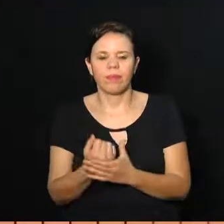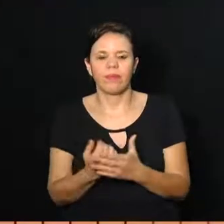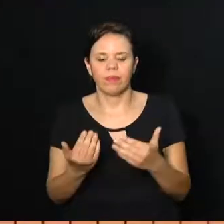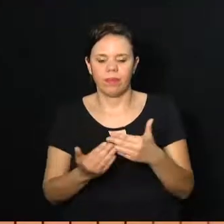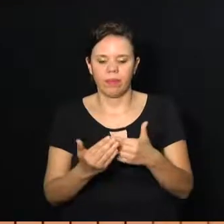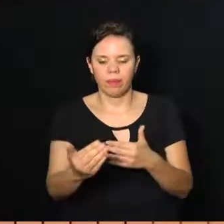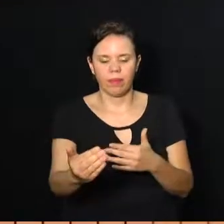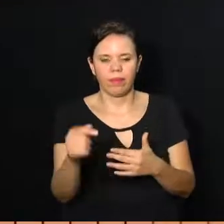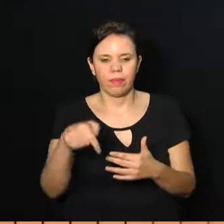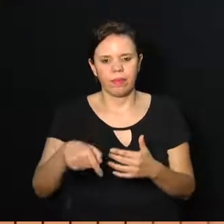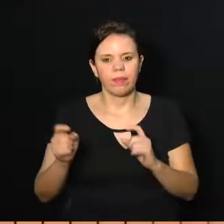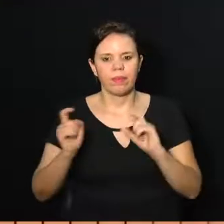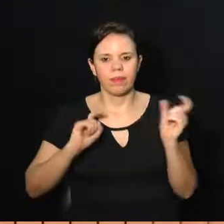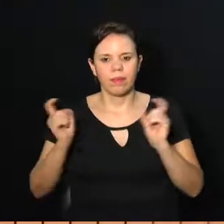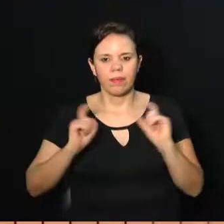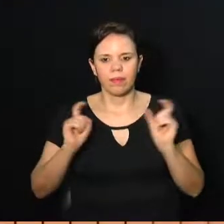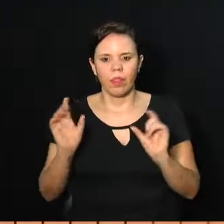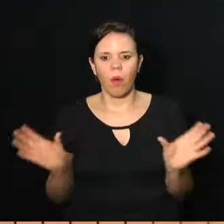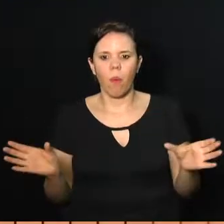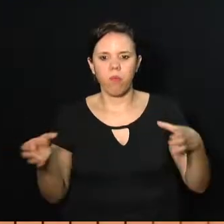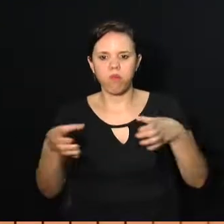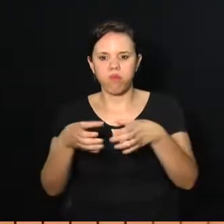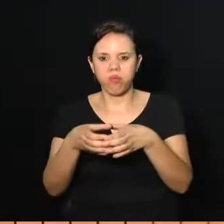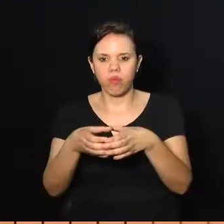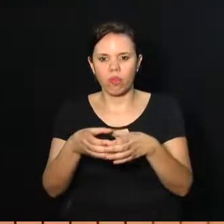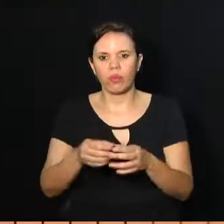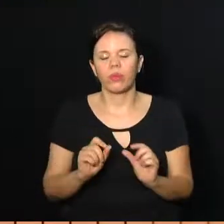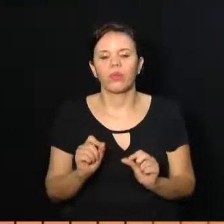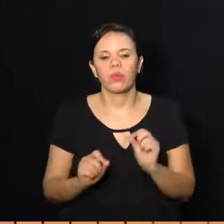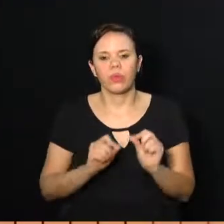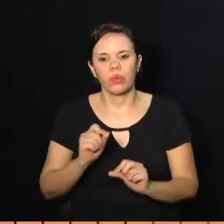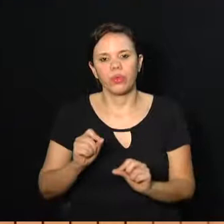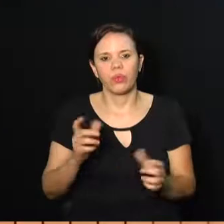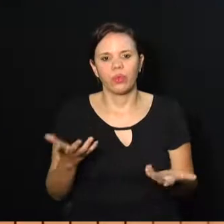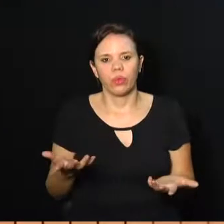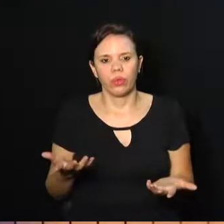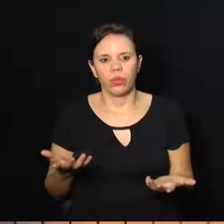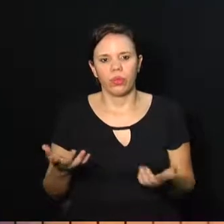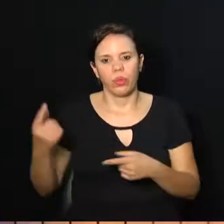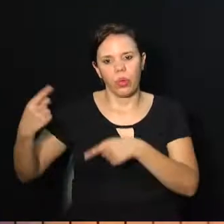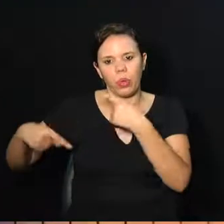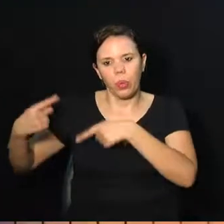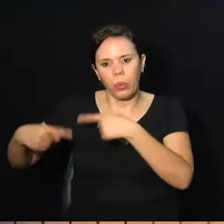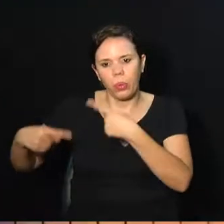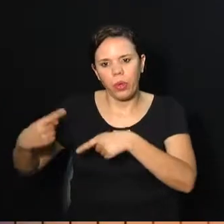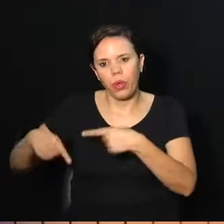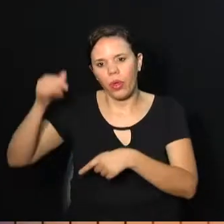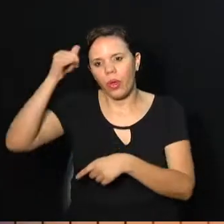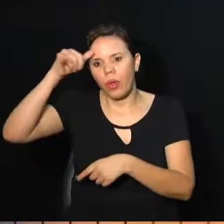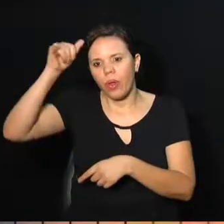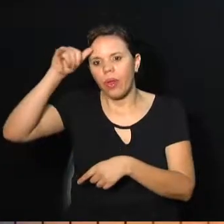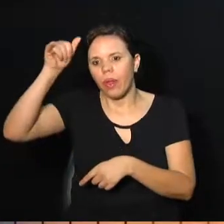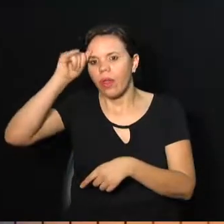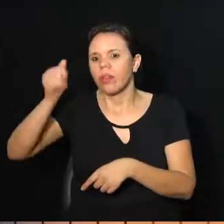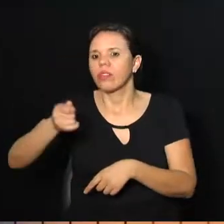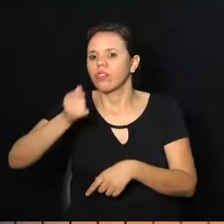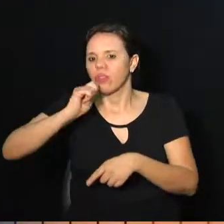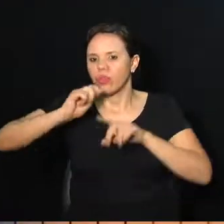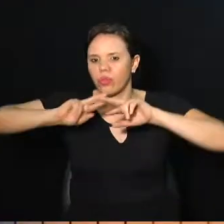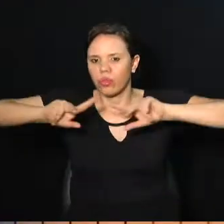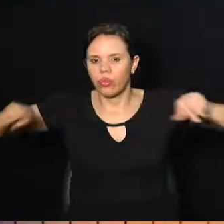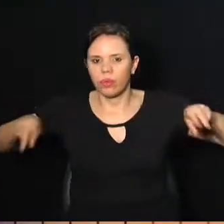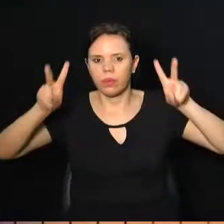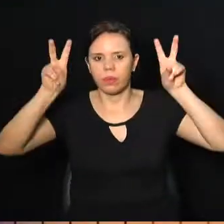instantes a reunião da Comissão de Prevenção de Políticas de Prevenção às Drogas. O tema